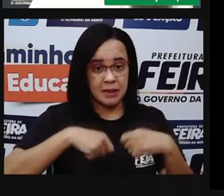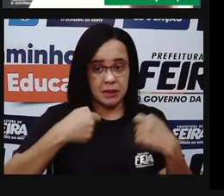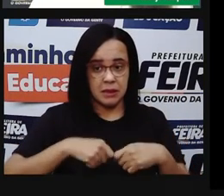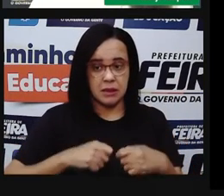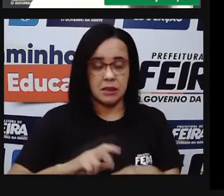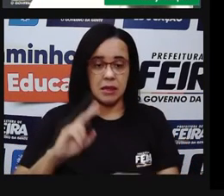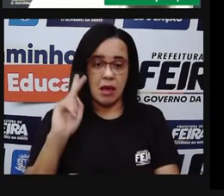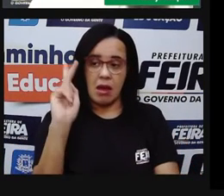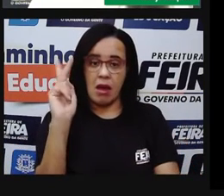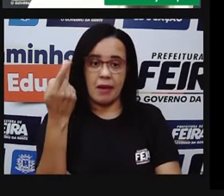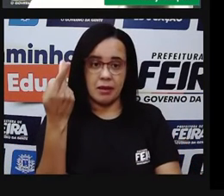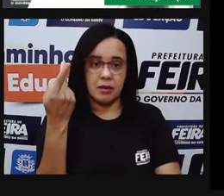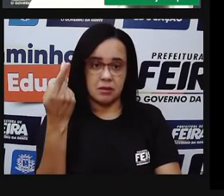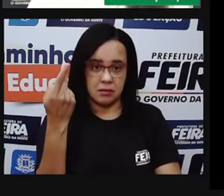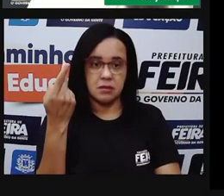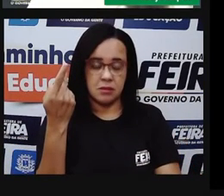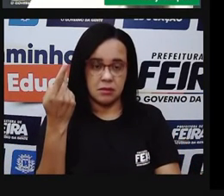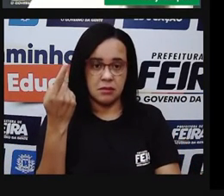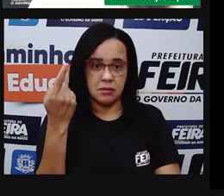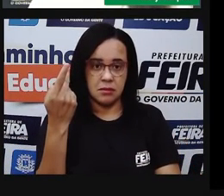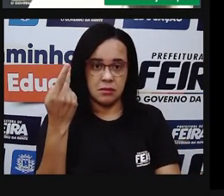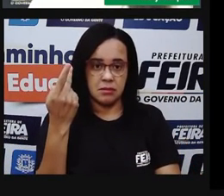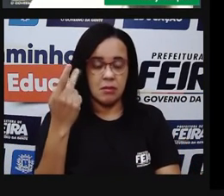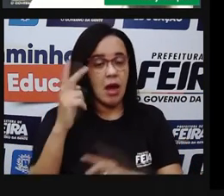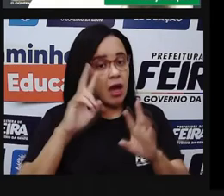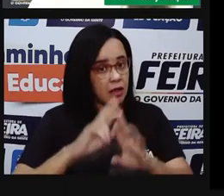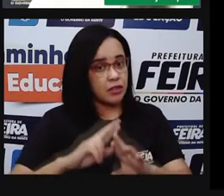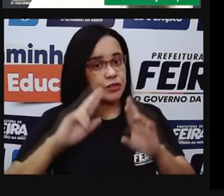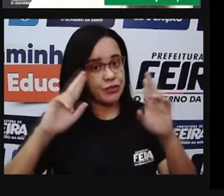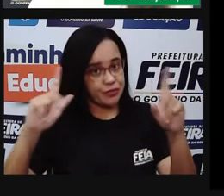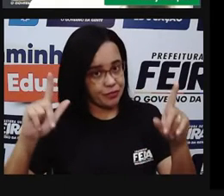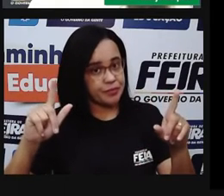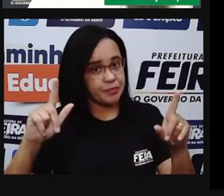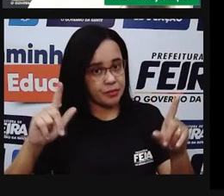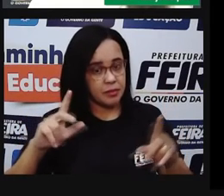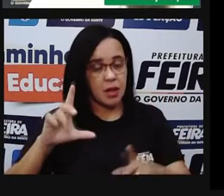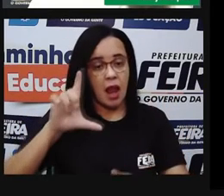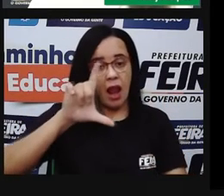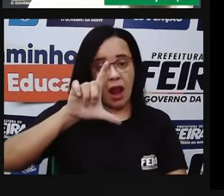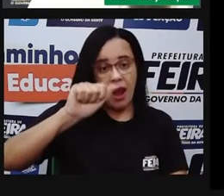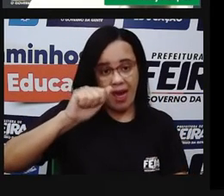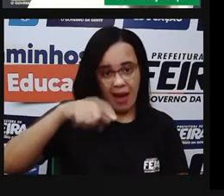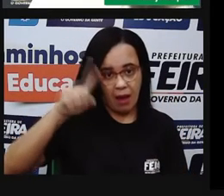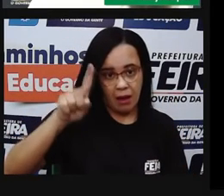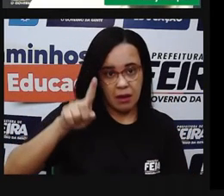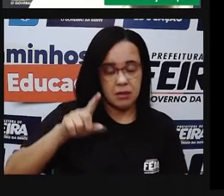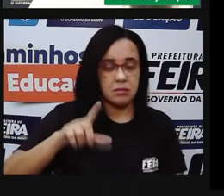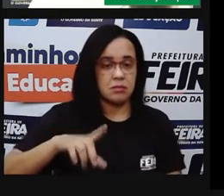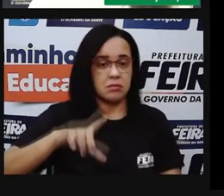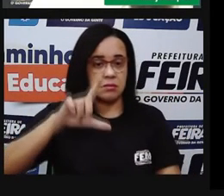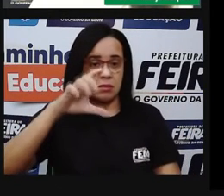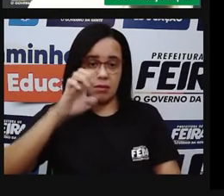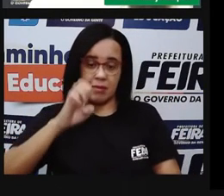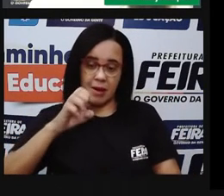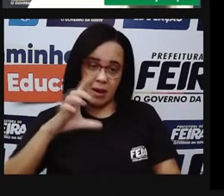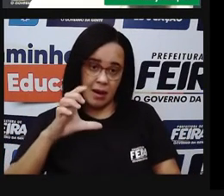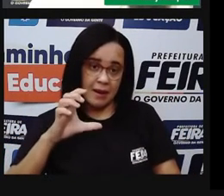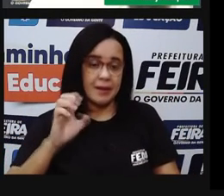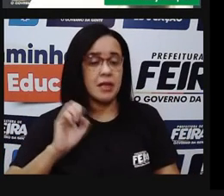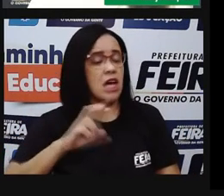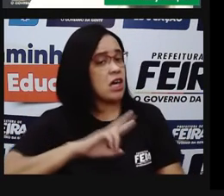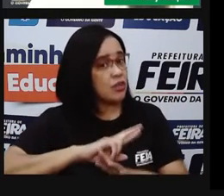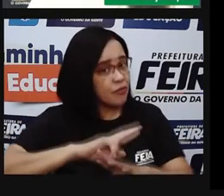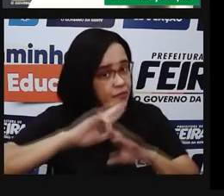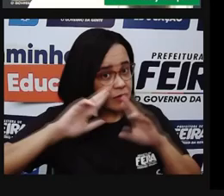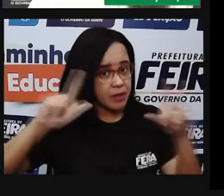li, lho, lhu. É diferente de lá, lê, li, lo, né, lha. A gente empurra o céu da boca com a língua, ó,